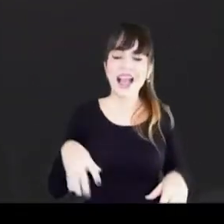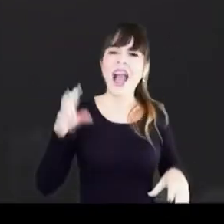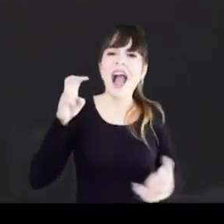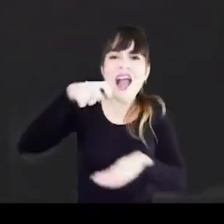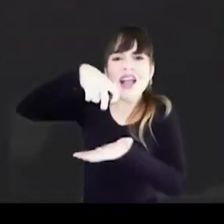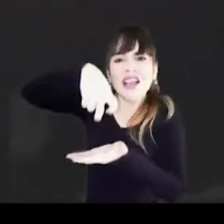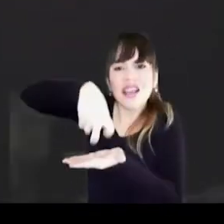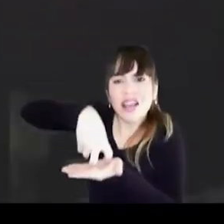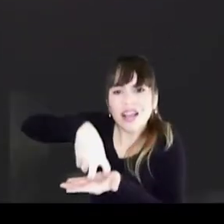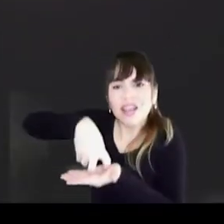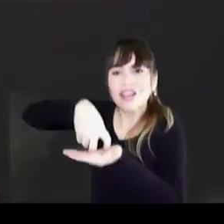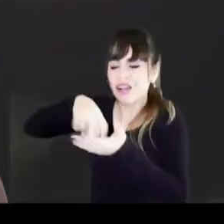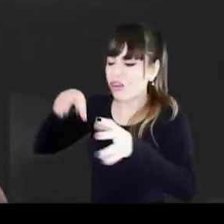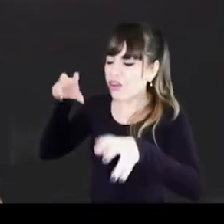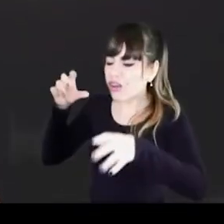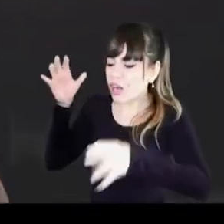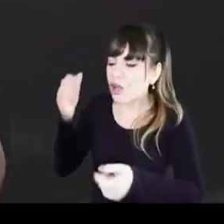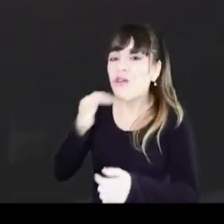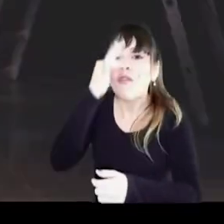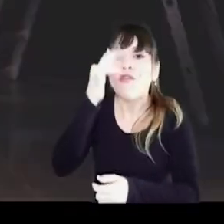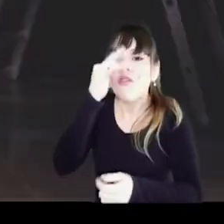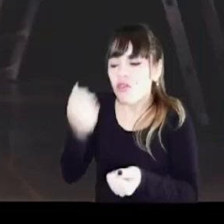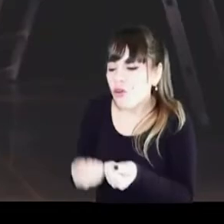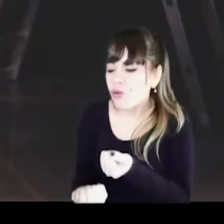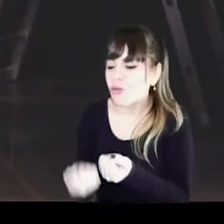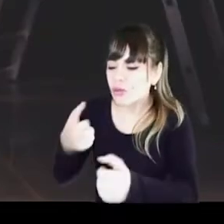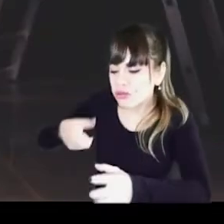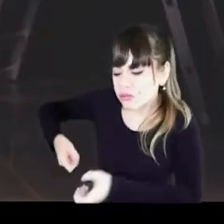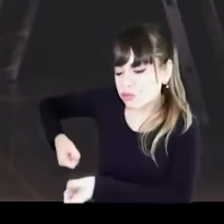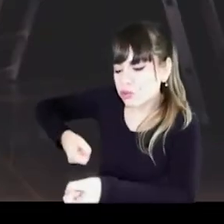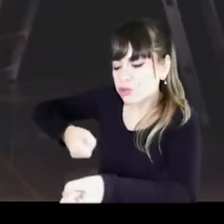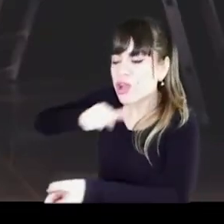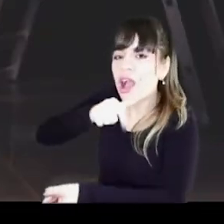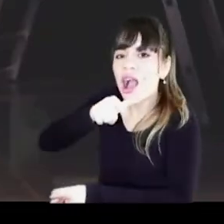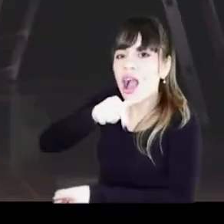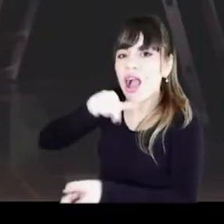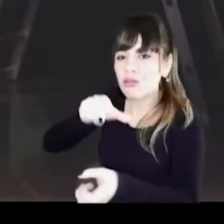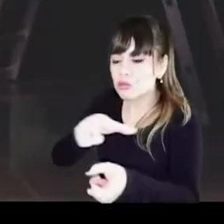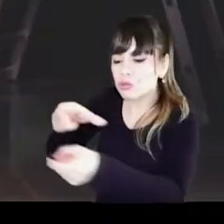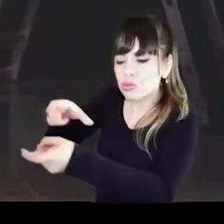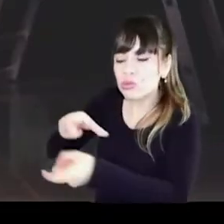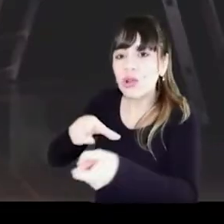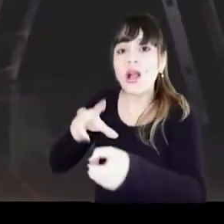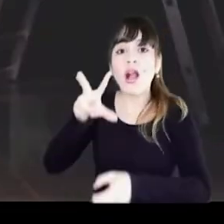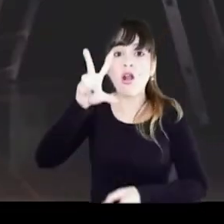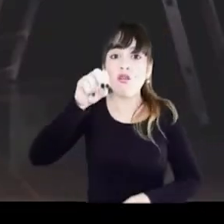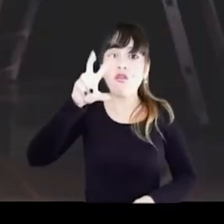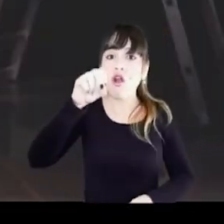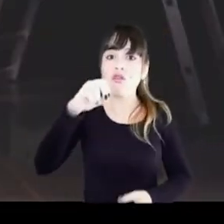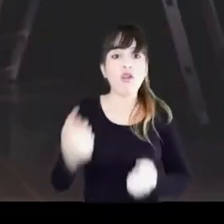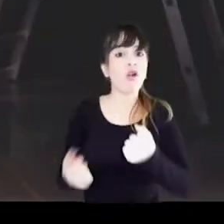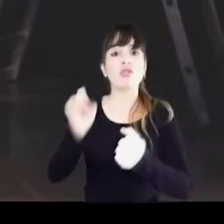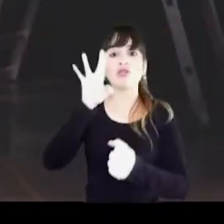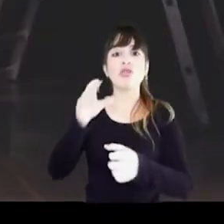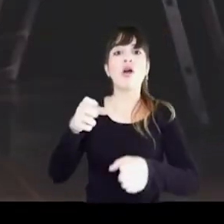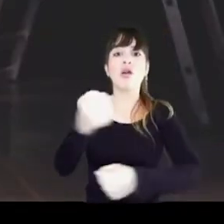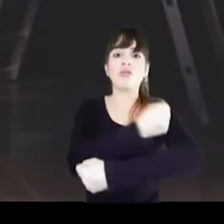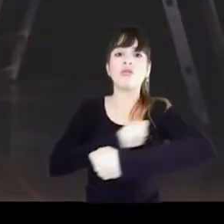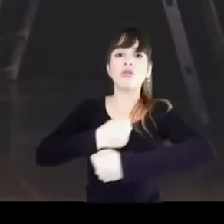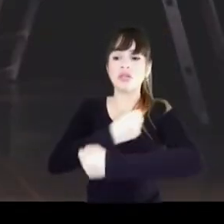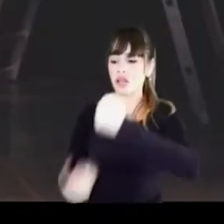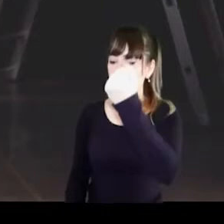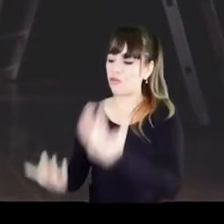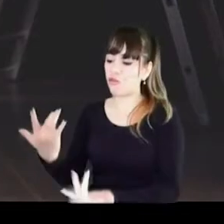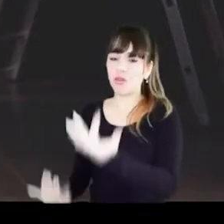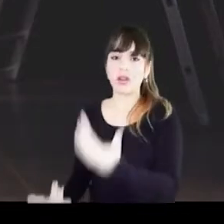também ela acocorada no terreiro cuidando das rosas que ela tanto gostava. Minha avó só cozinhava em fogão